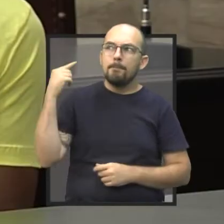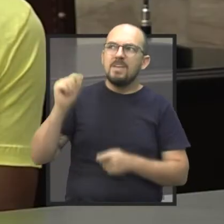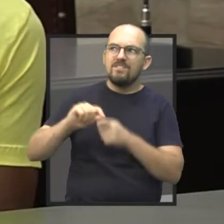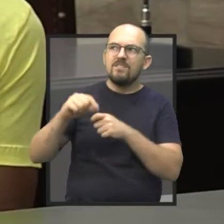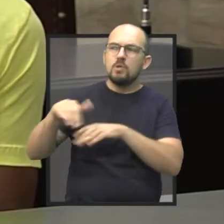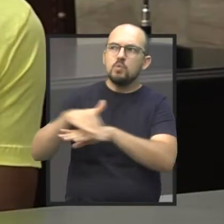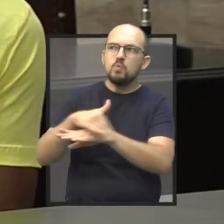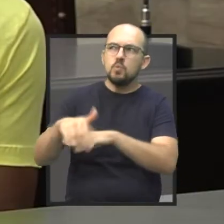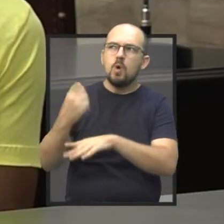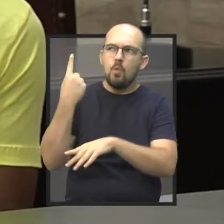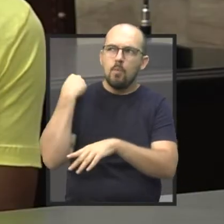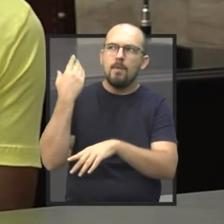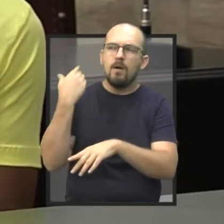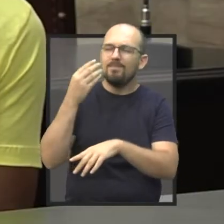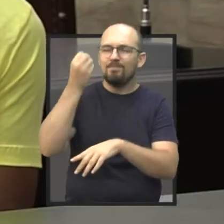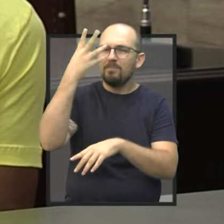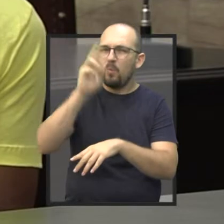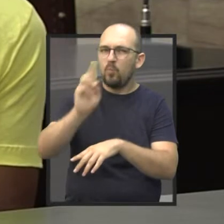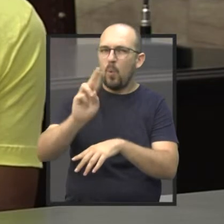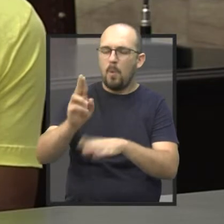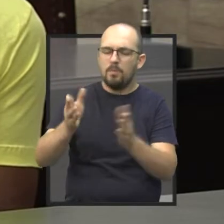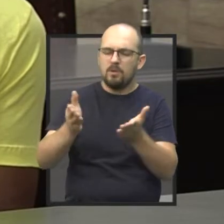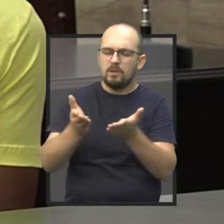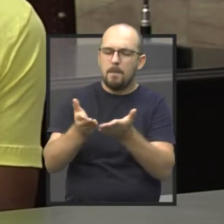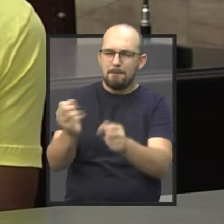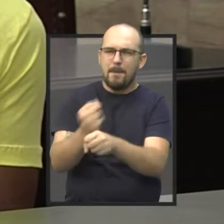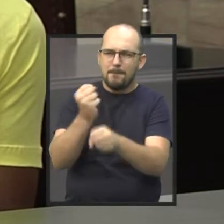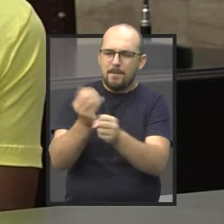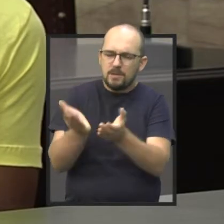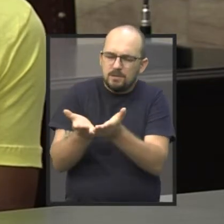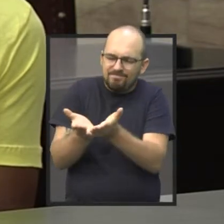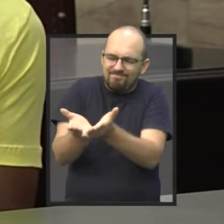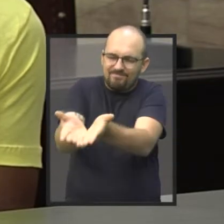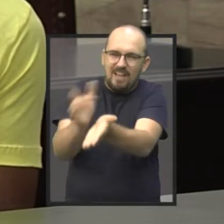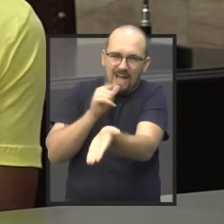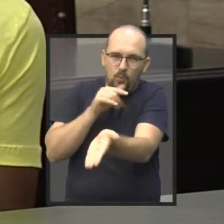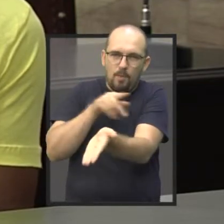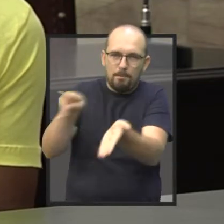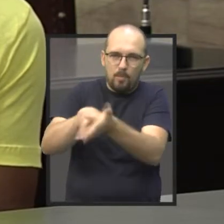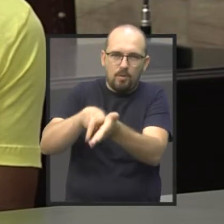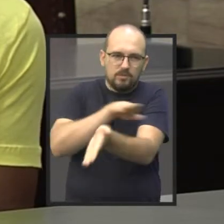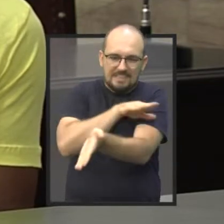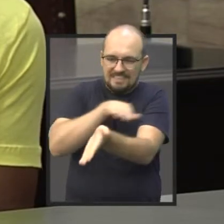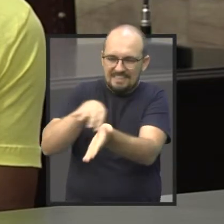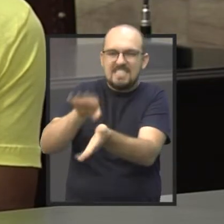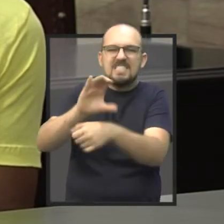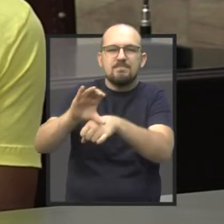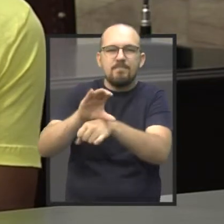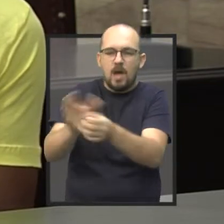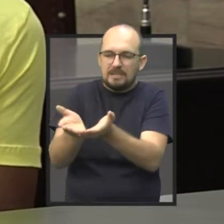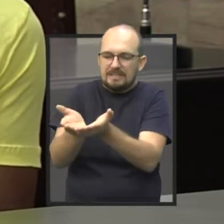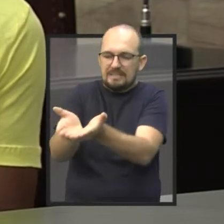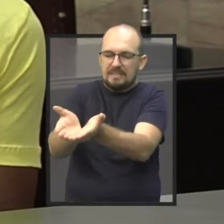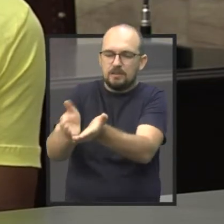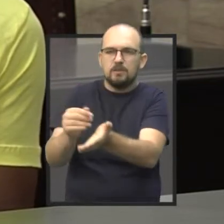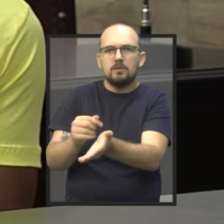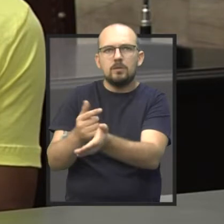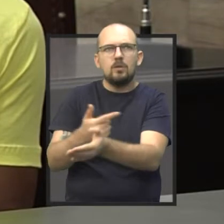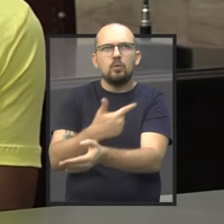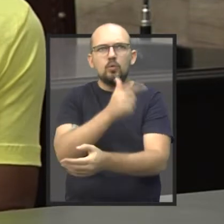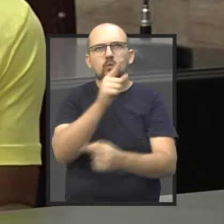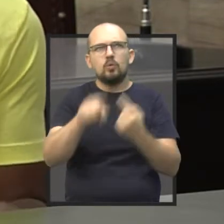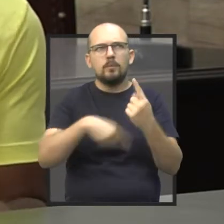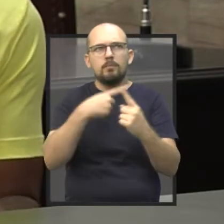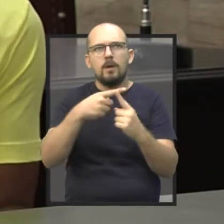gente foi feito um sarjetão, deve ter mais umas duas ruas que já foi cortado o asfalto,